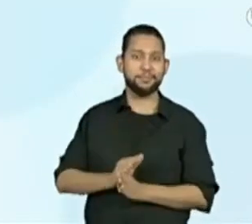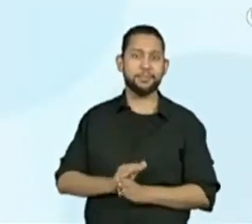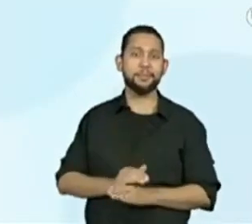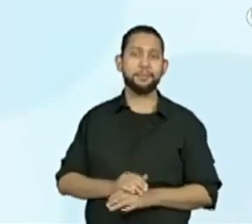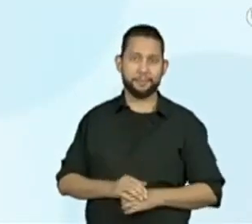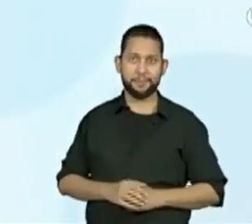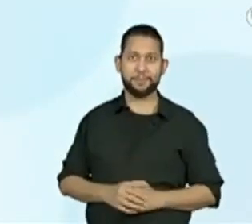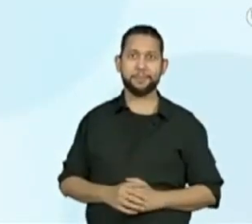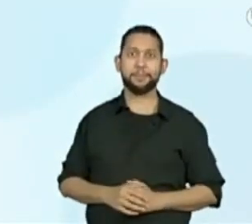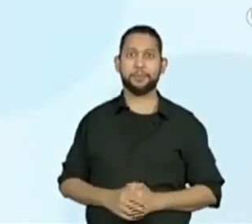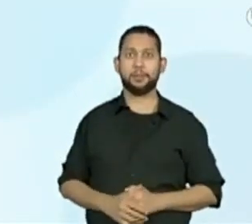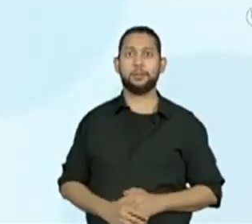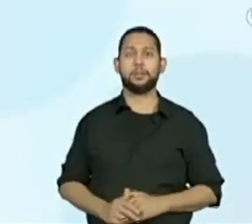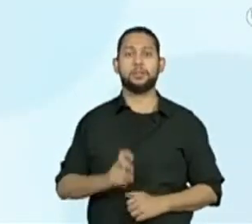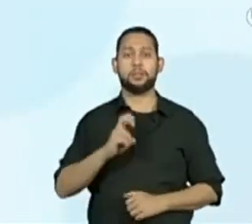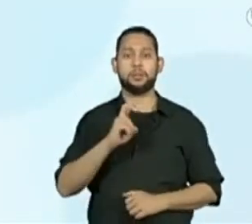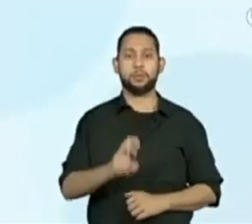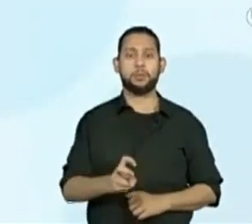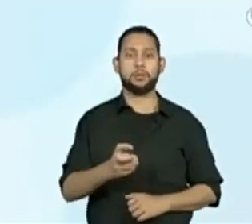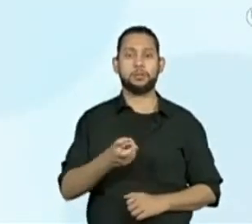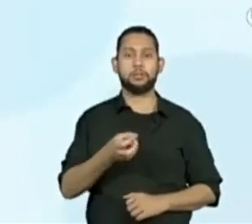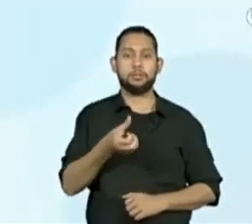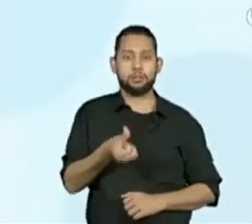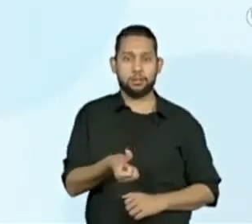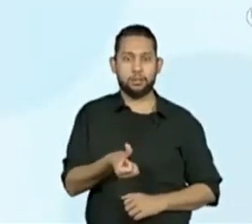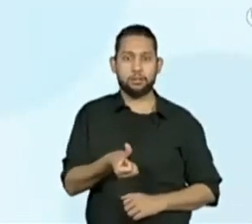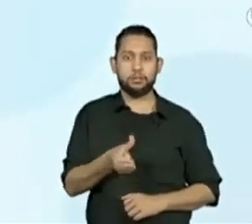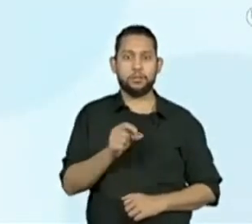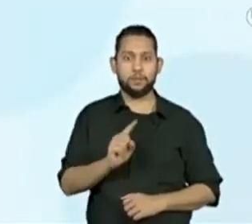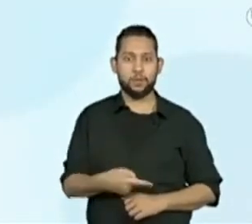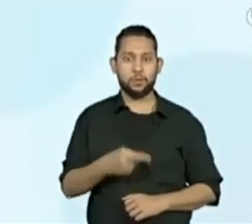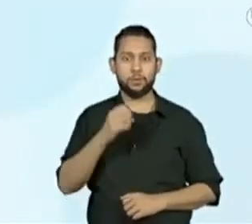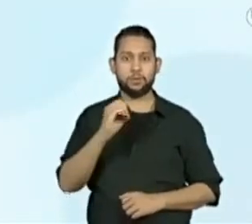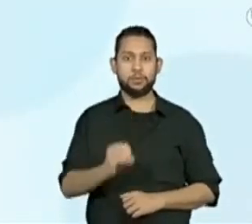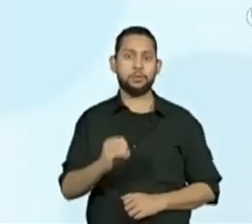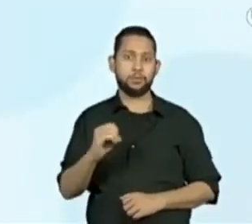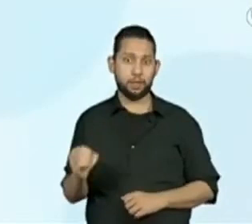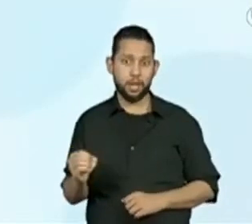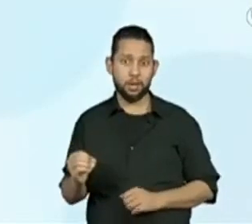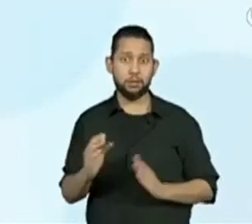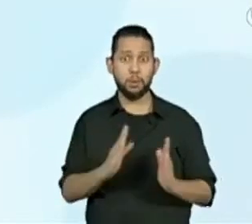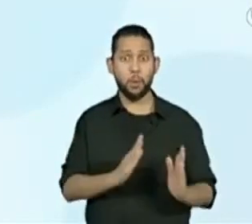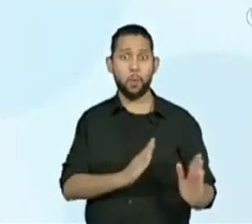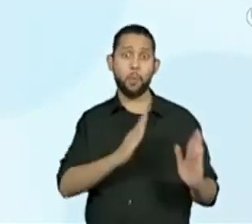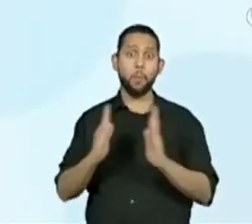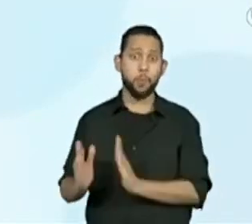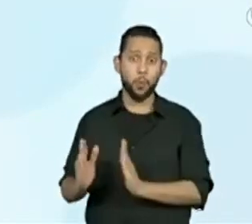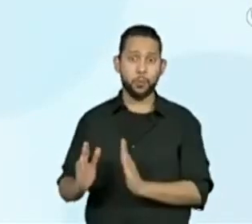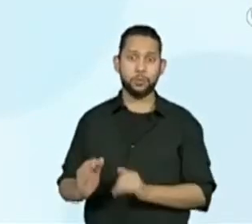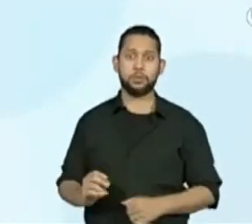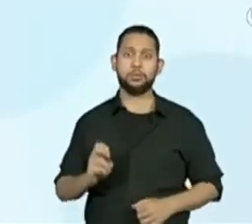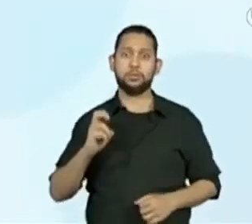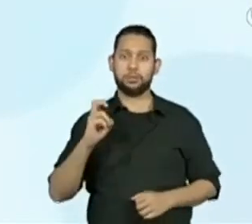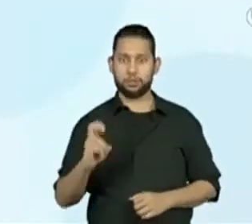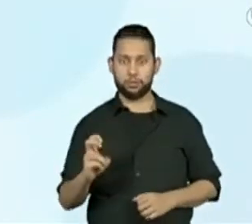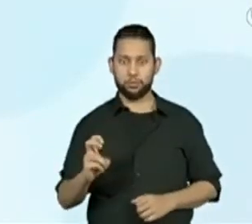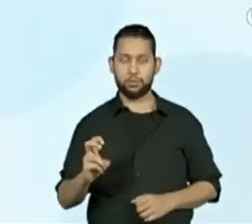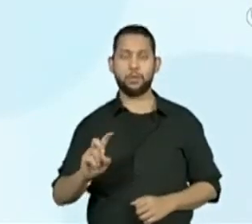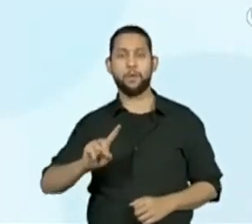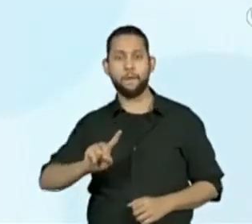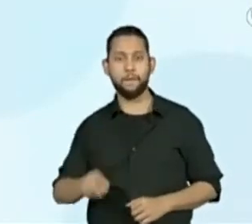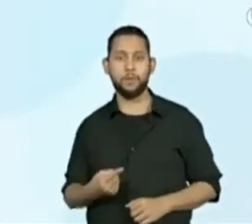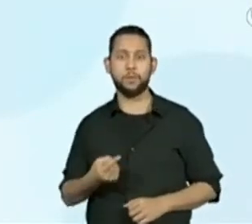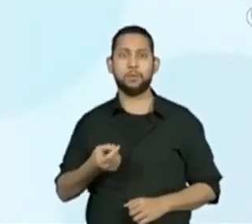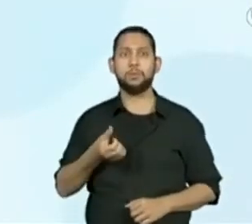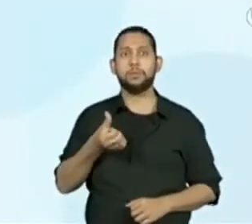volta uma casa né então eu dividir por 10 e andar uma, para a esquerda e aí eu vou de ter o